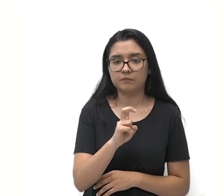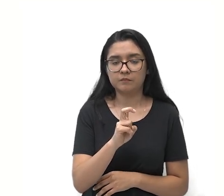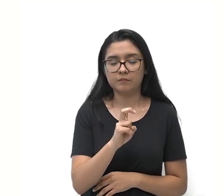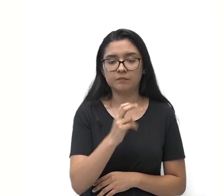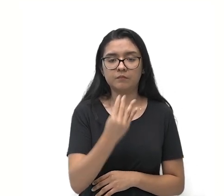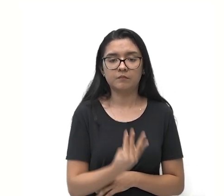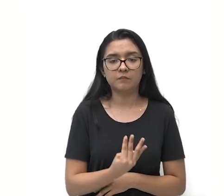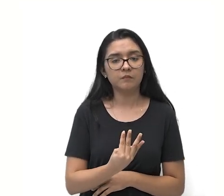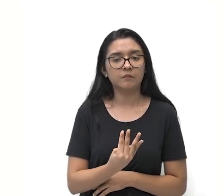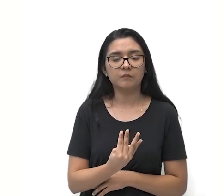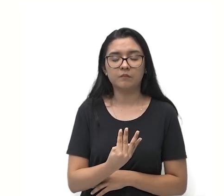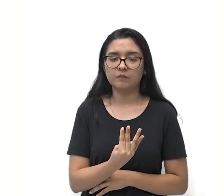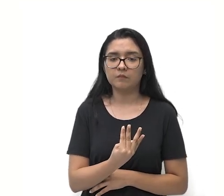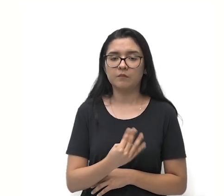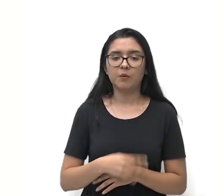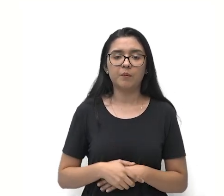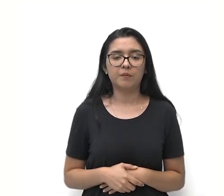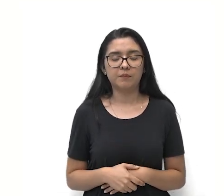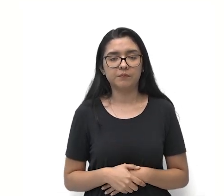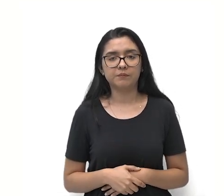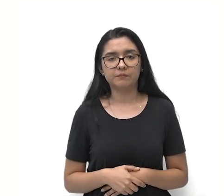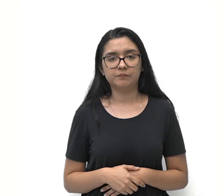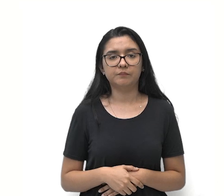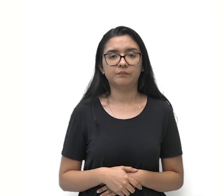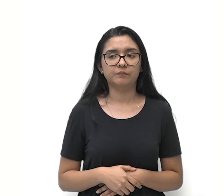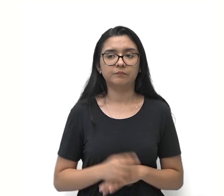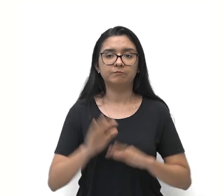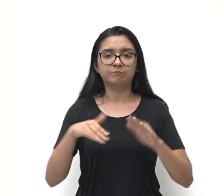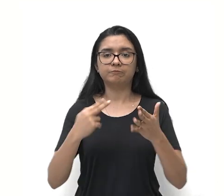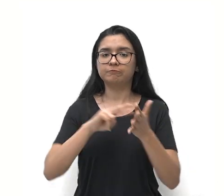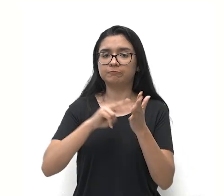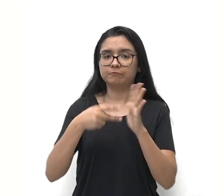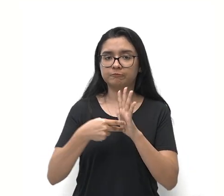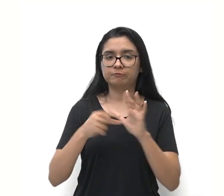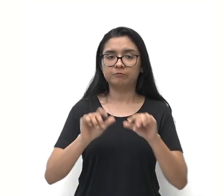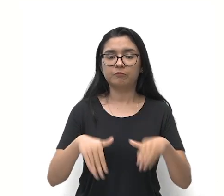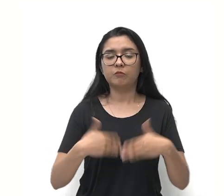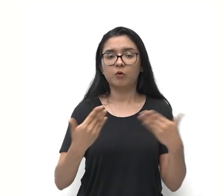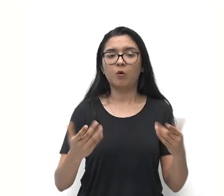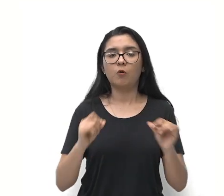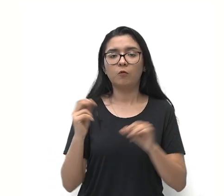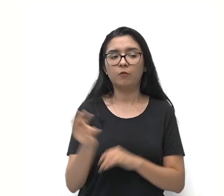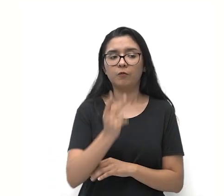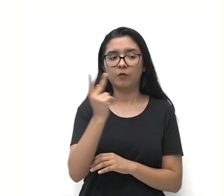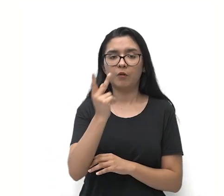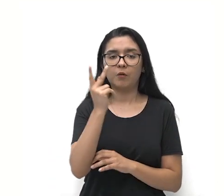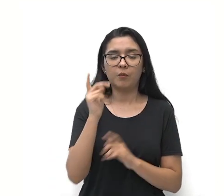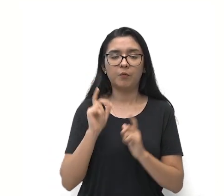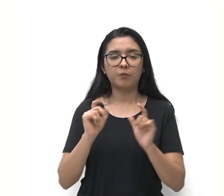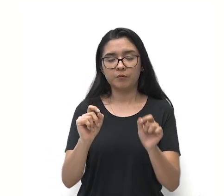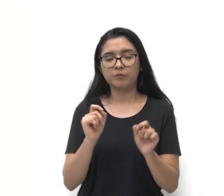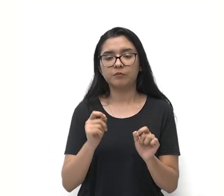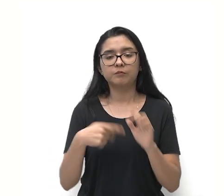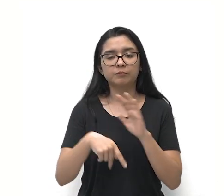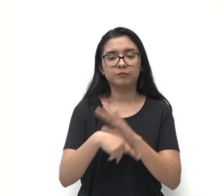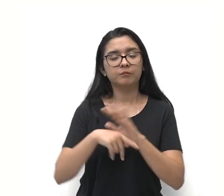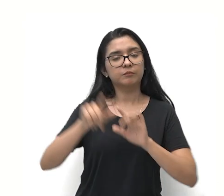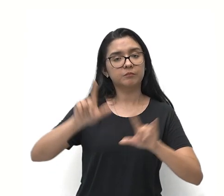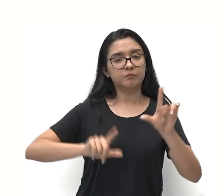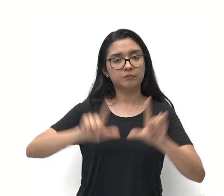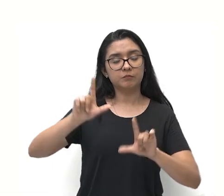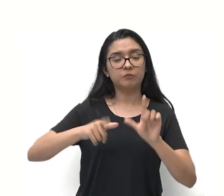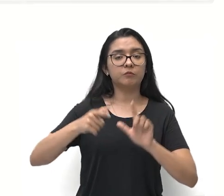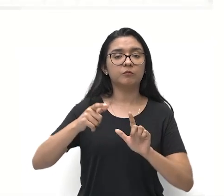porque emprestou, ficou valendo de quanto? 4. Ou seja, qual o valor, né, desse